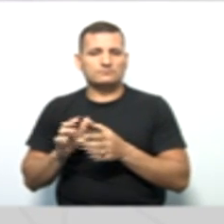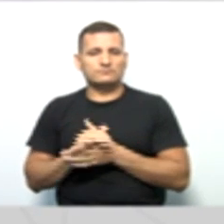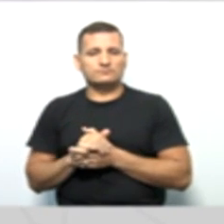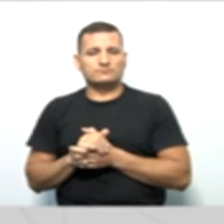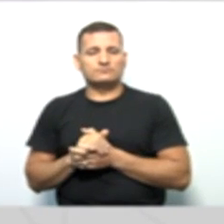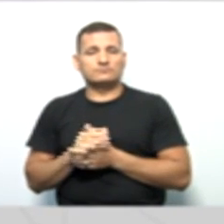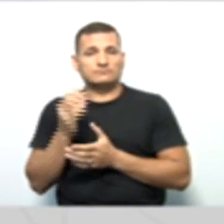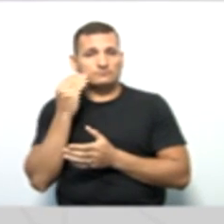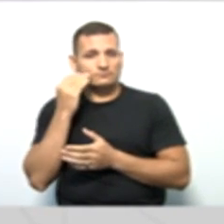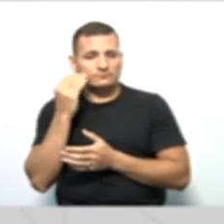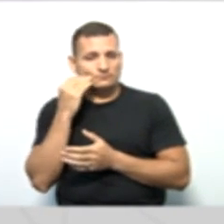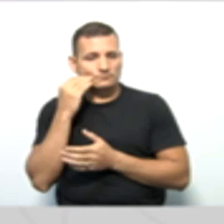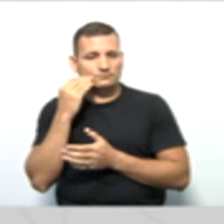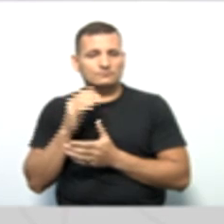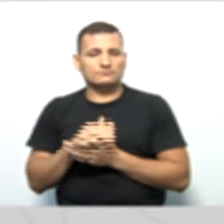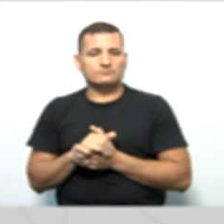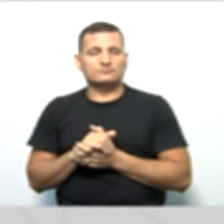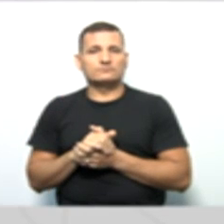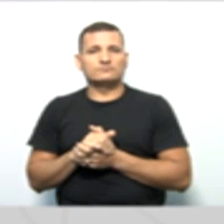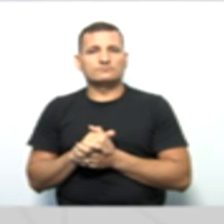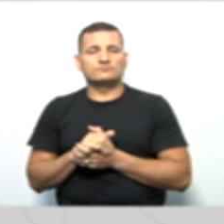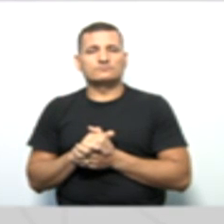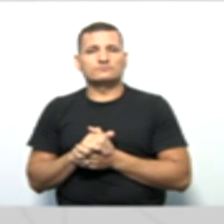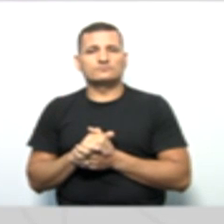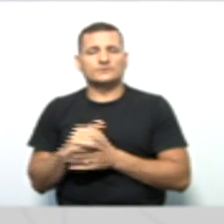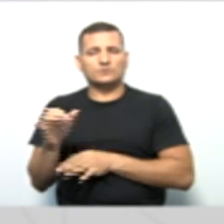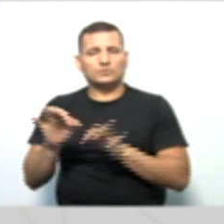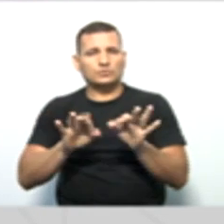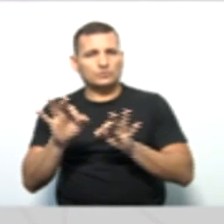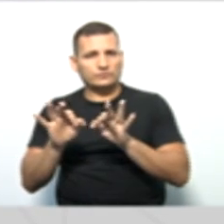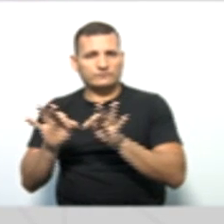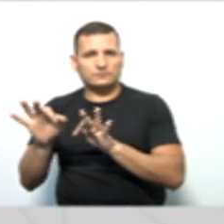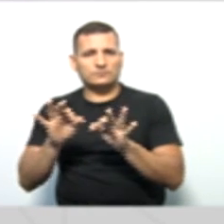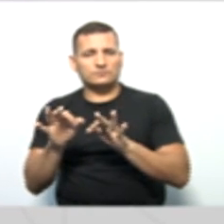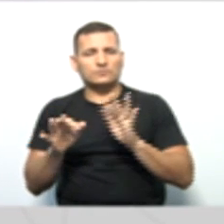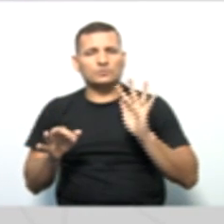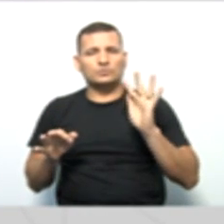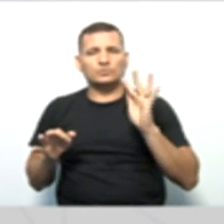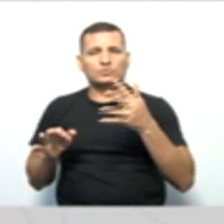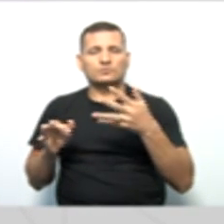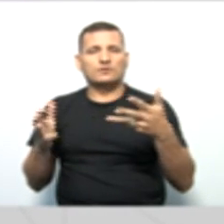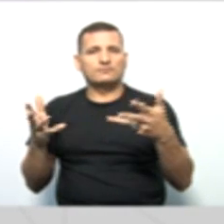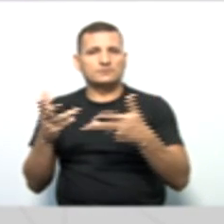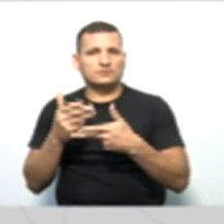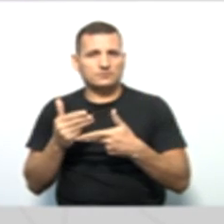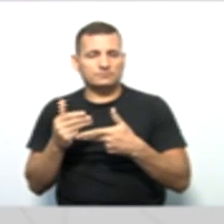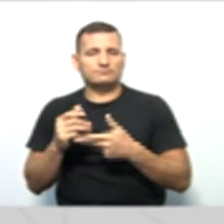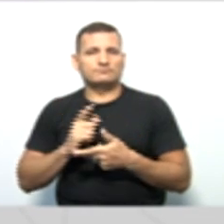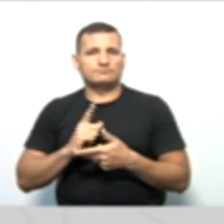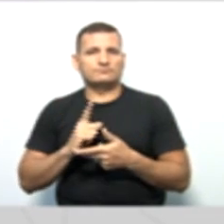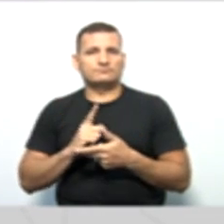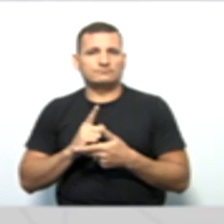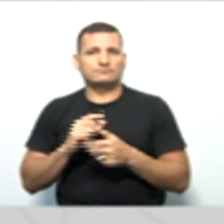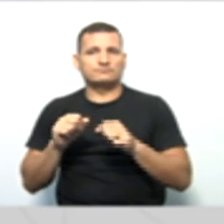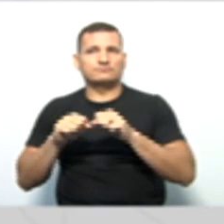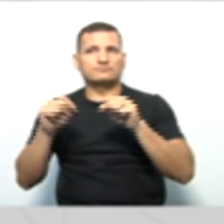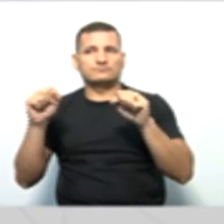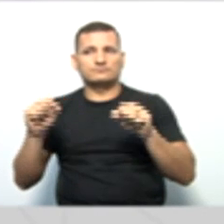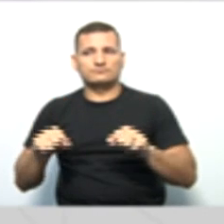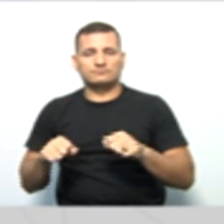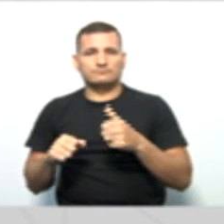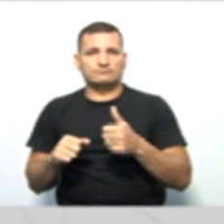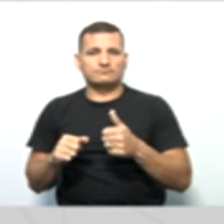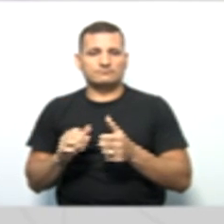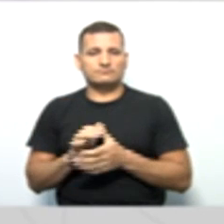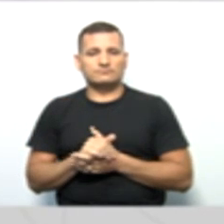manutenibilidade, testabilidade e configurabilidade, ou seja, todas as habilidades possíveis que a gente tem aí para um sistema, tá,